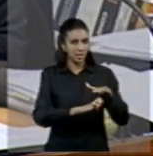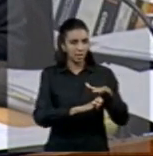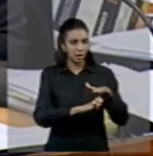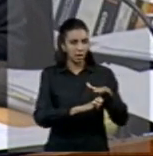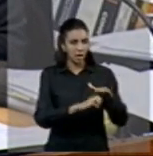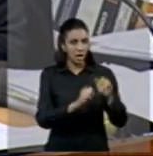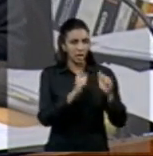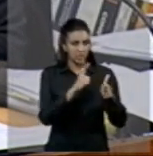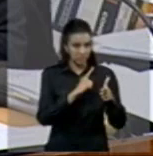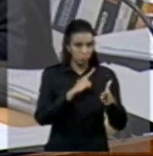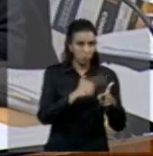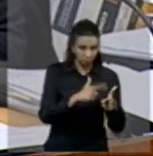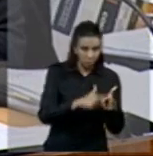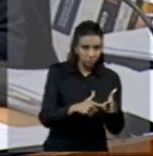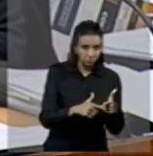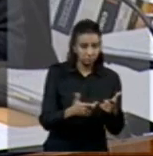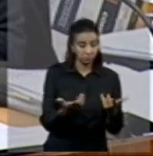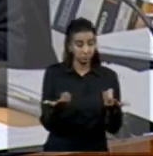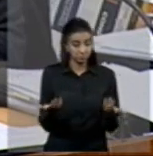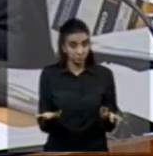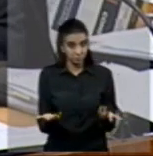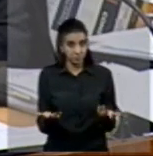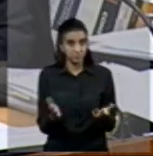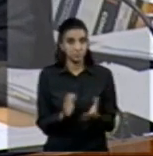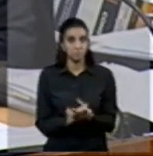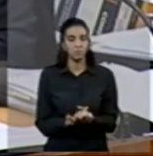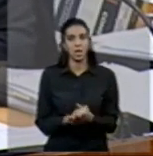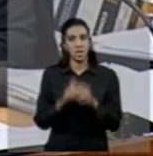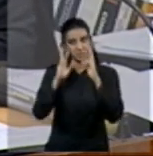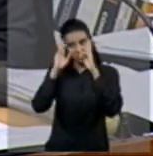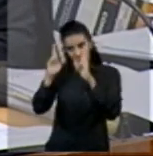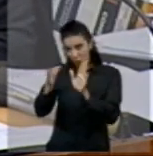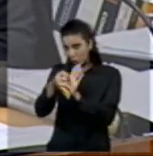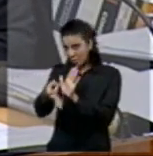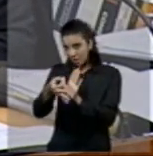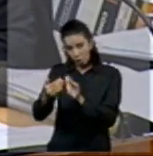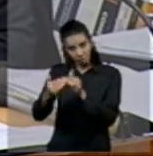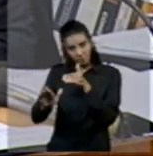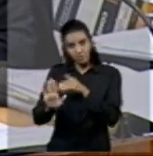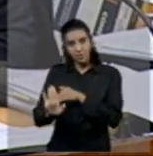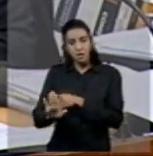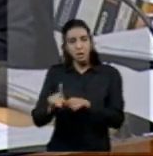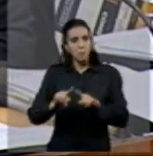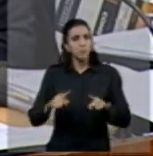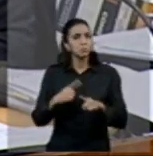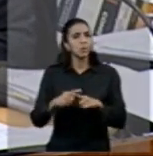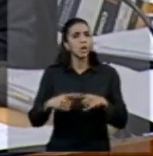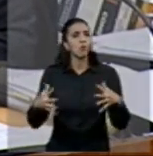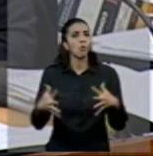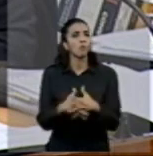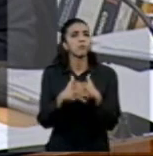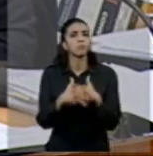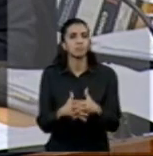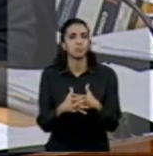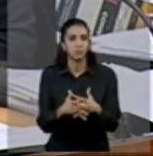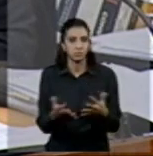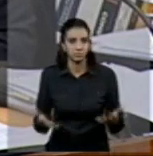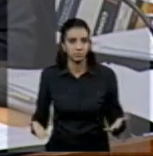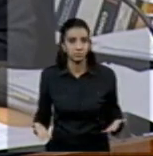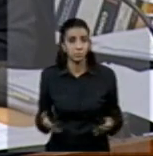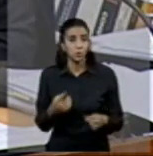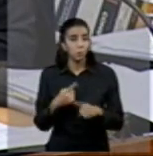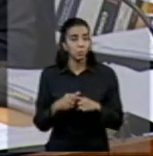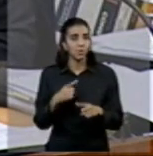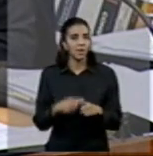criou, a meu ver, com todo o respeito às posições em contrário, essa confusão? Porque se criou uma